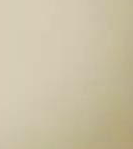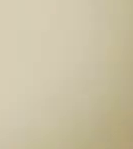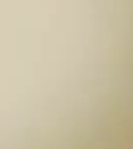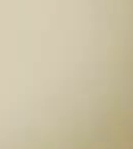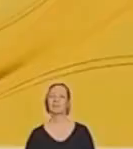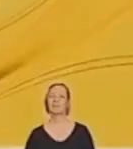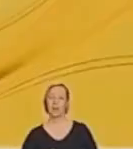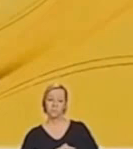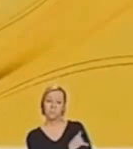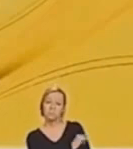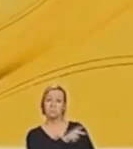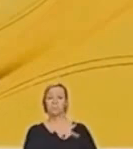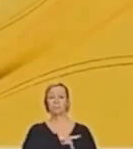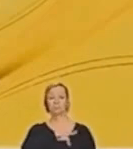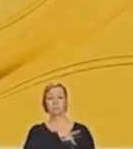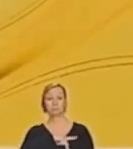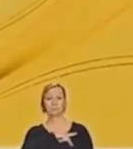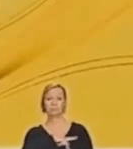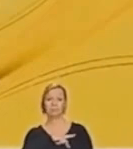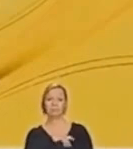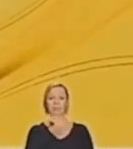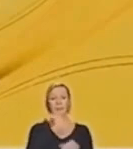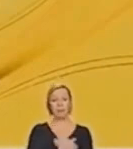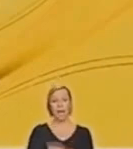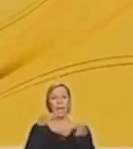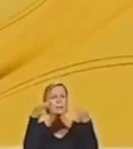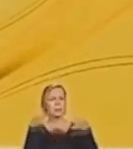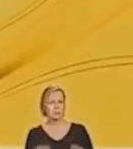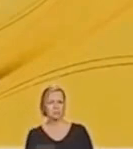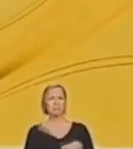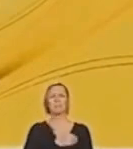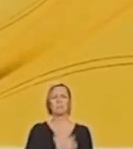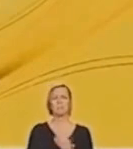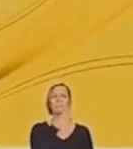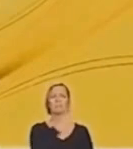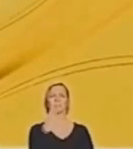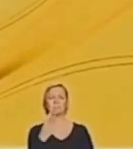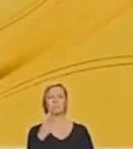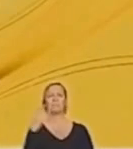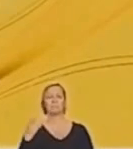consegui, eu... Sou o gordinho palmeirense. Vote consciente. Vote